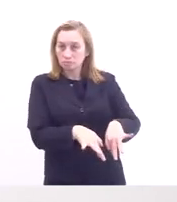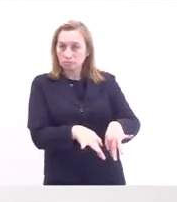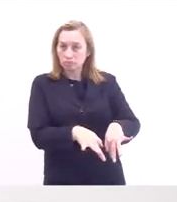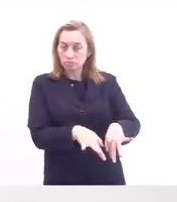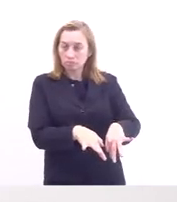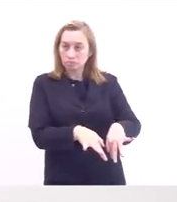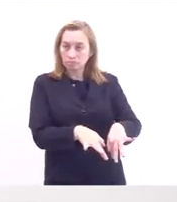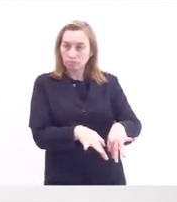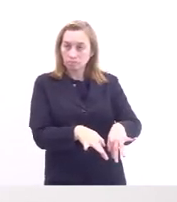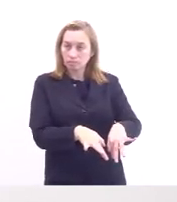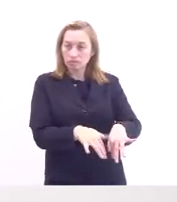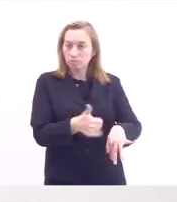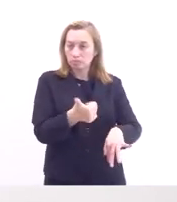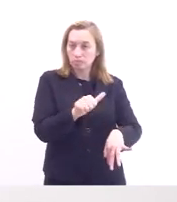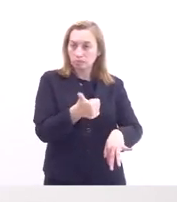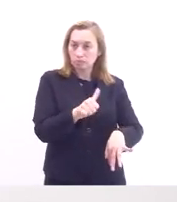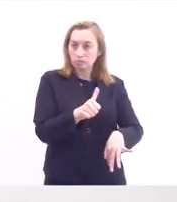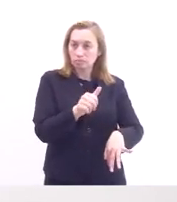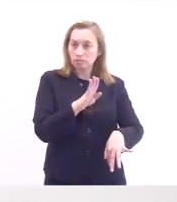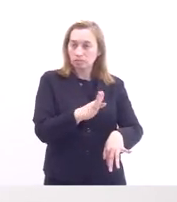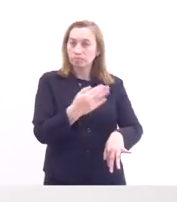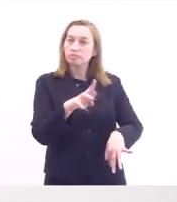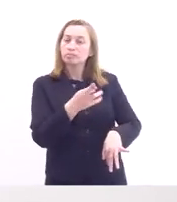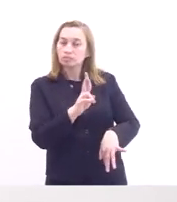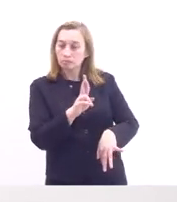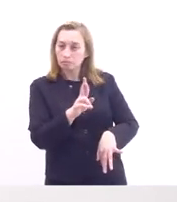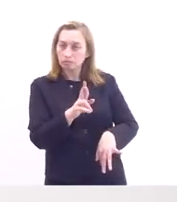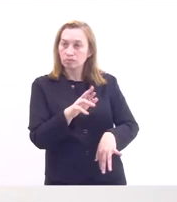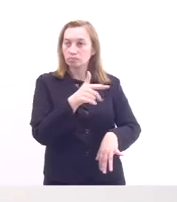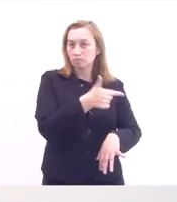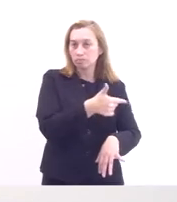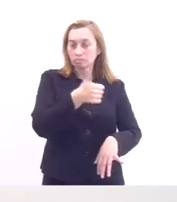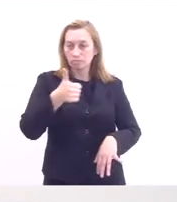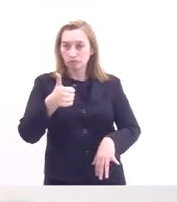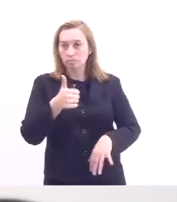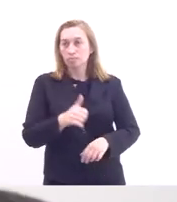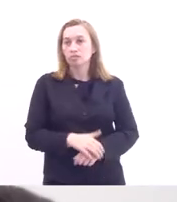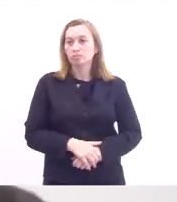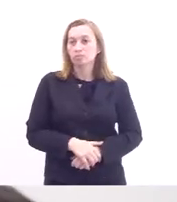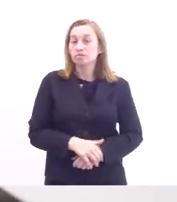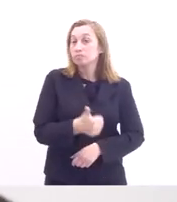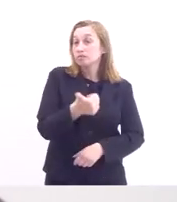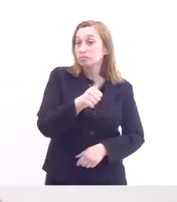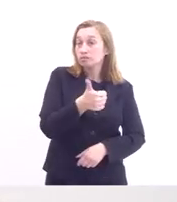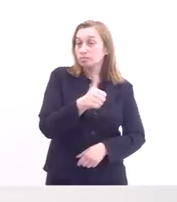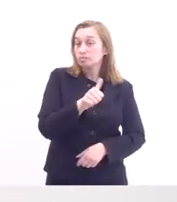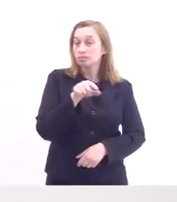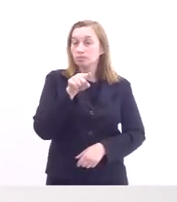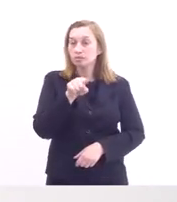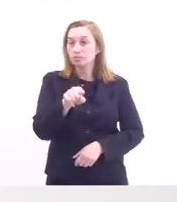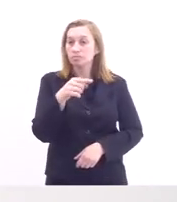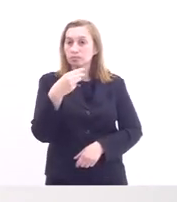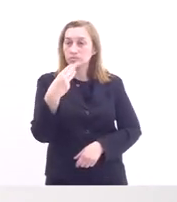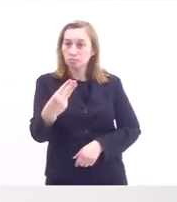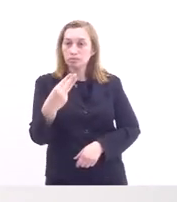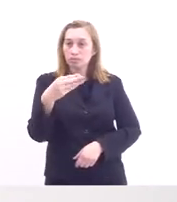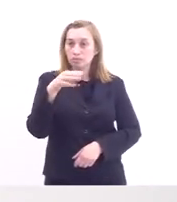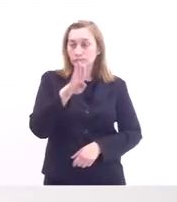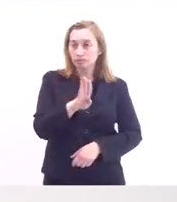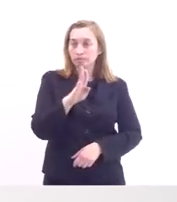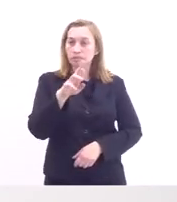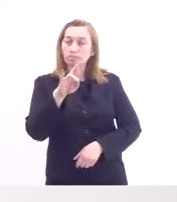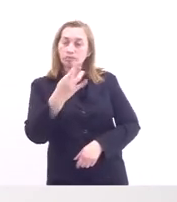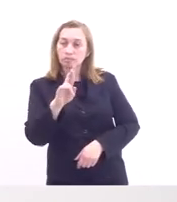um estoque de 11 bilhões em 2021. Desses 11,3 bilhões